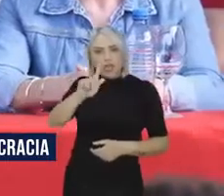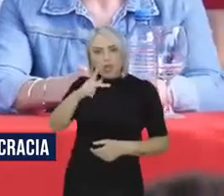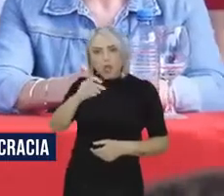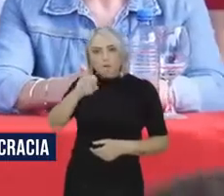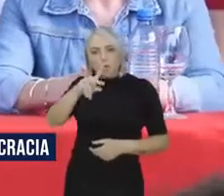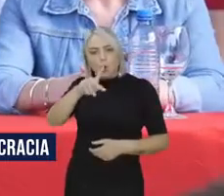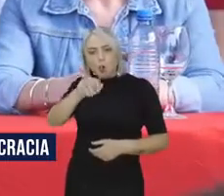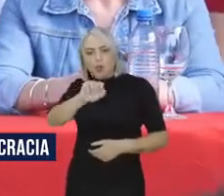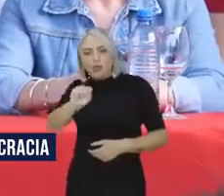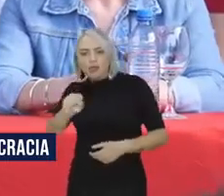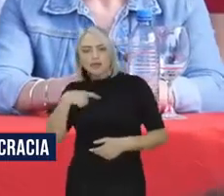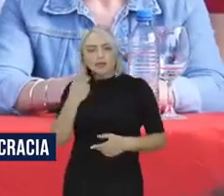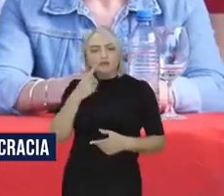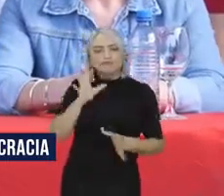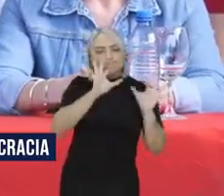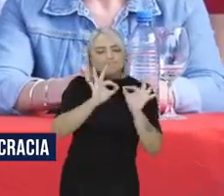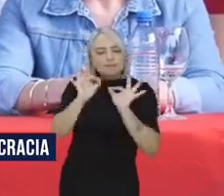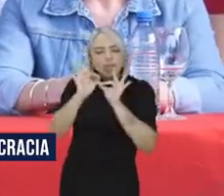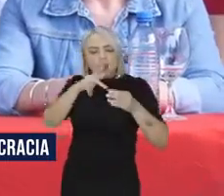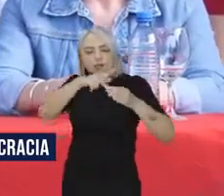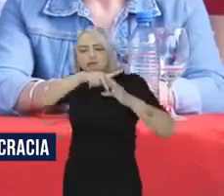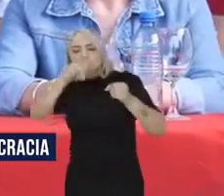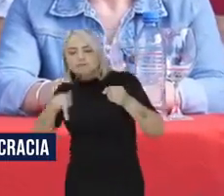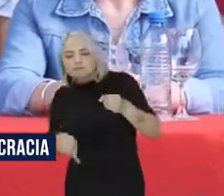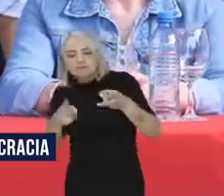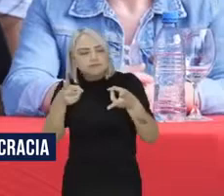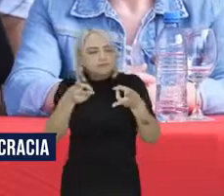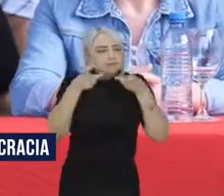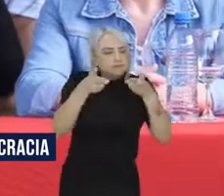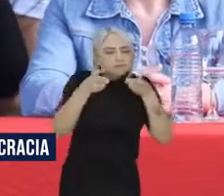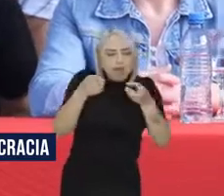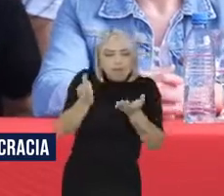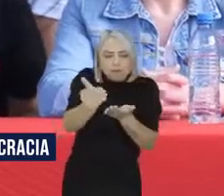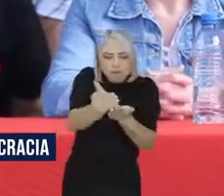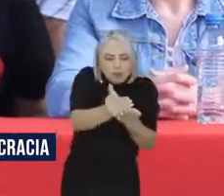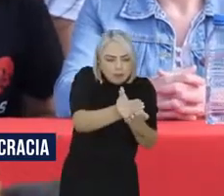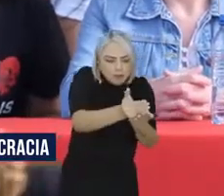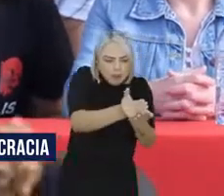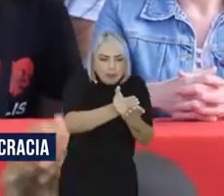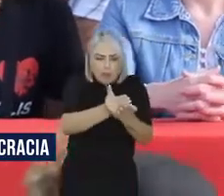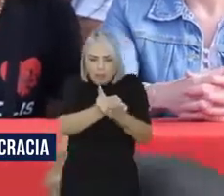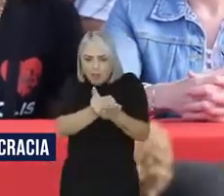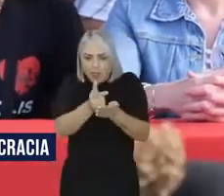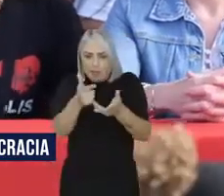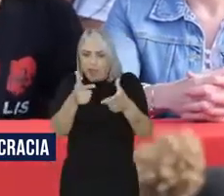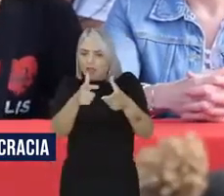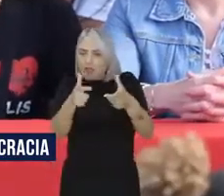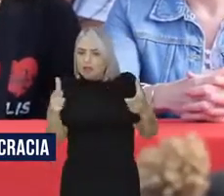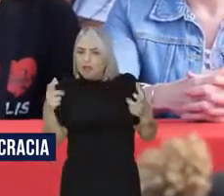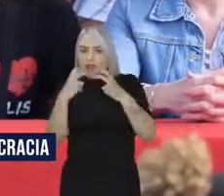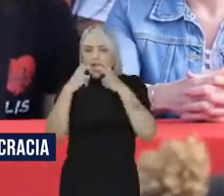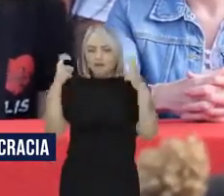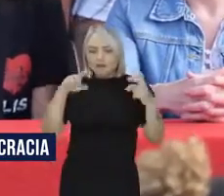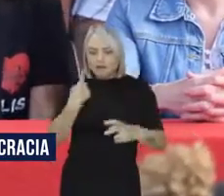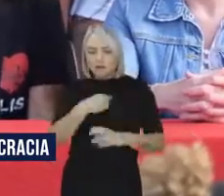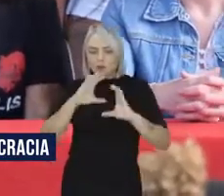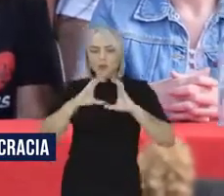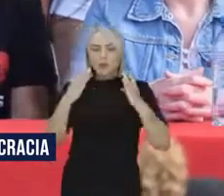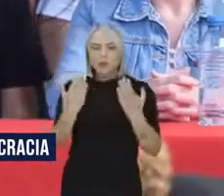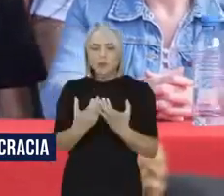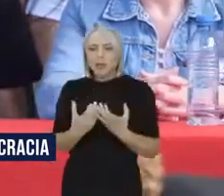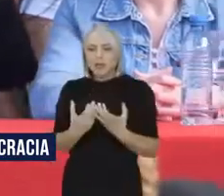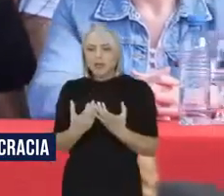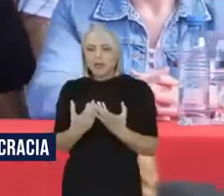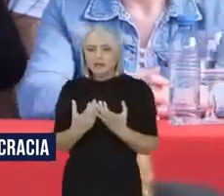ele surge para ver e levantar esses dados para ampliar a voz da nossa comunidade. E a gente gosta de falar muito dessa palavra,